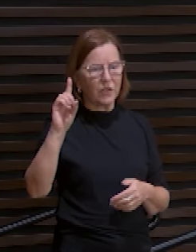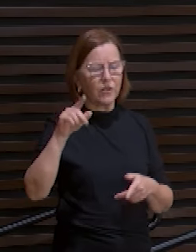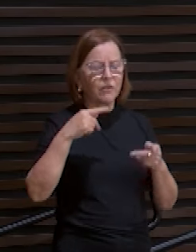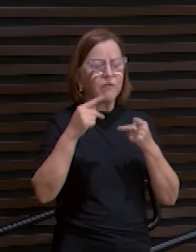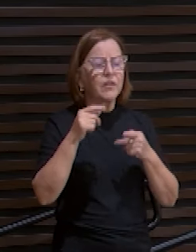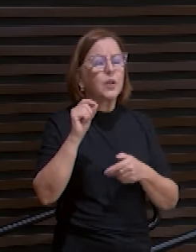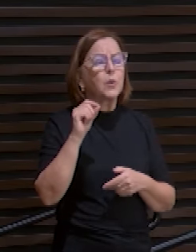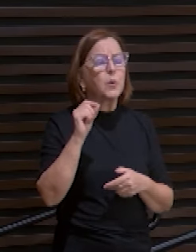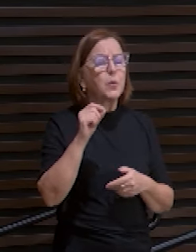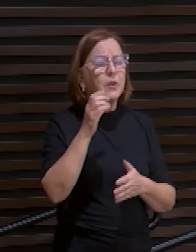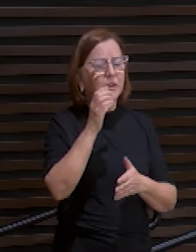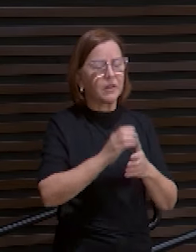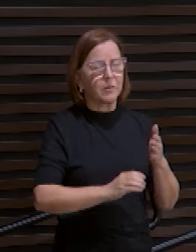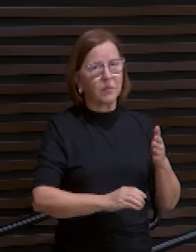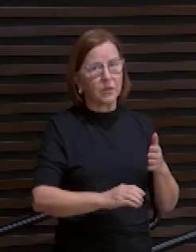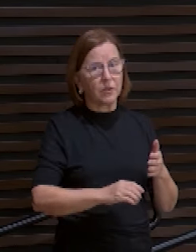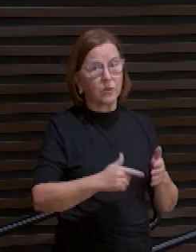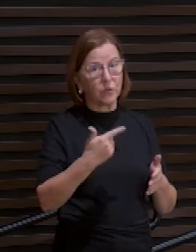verso